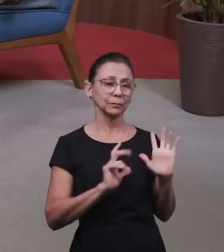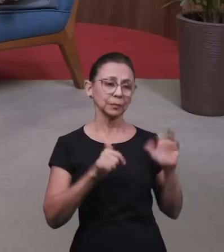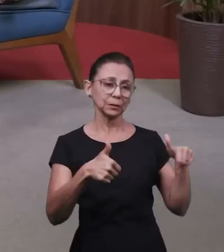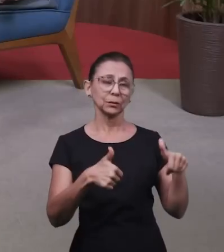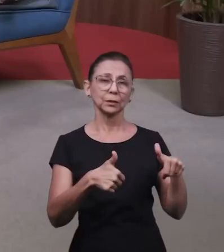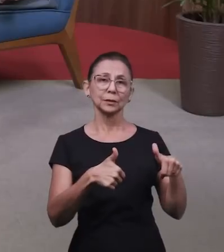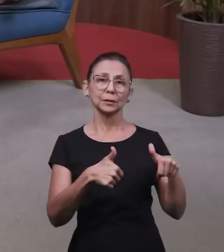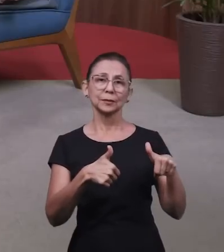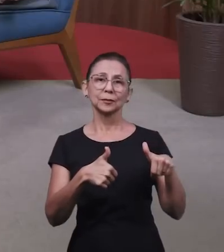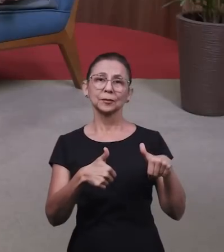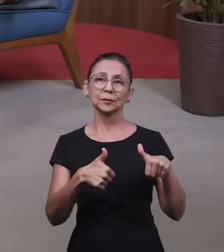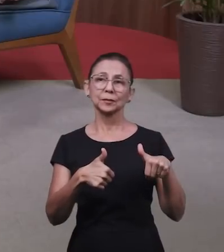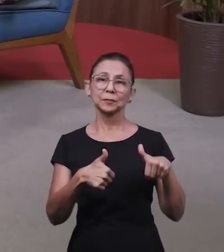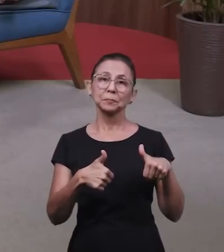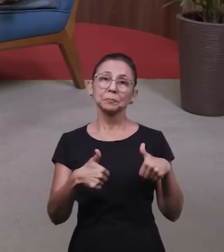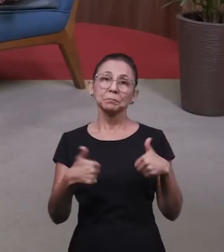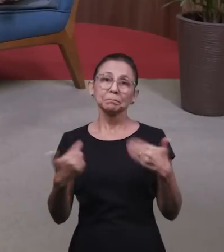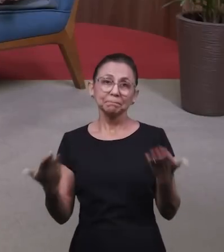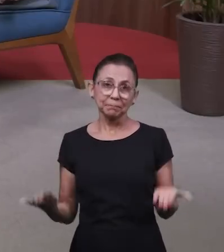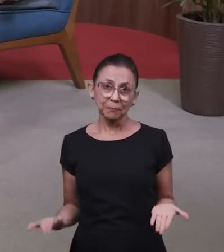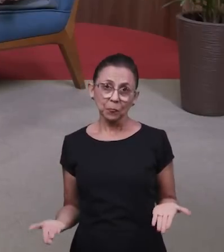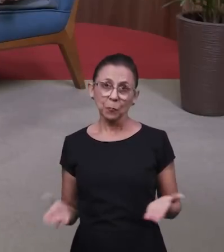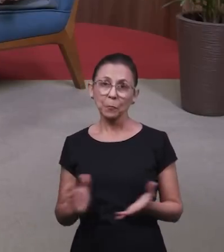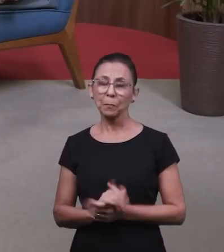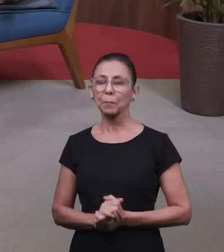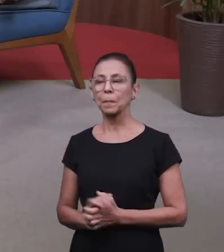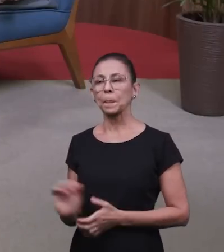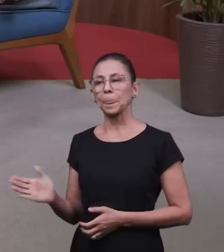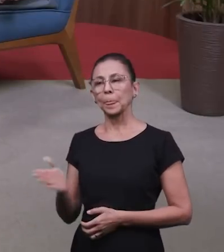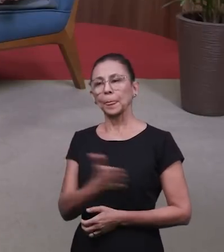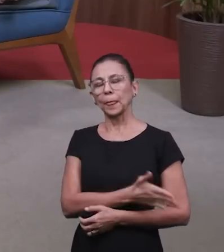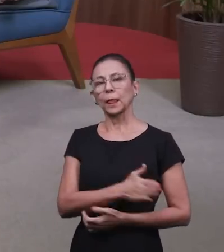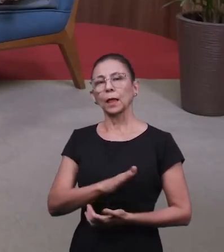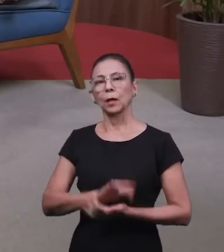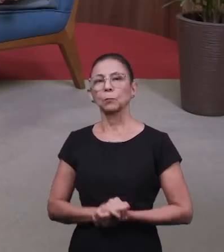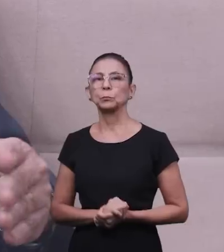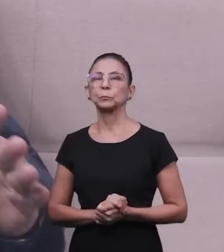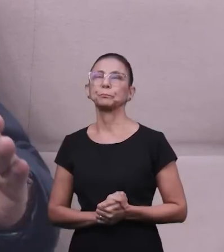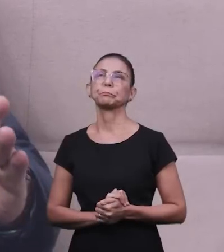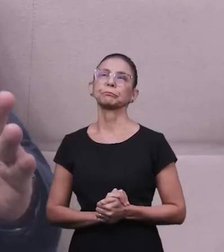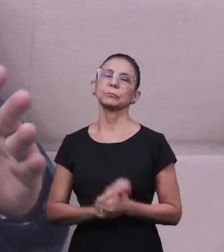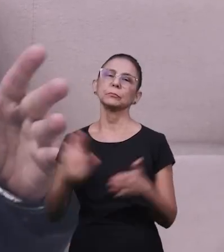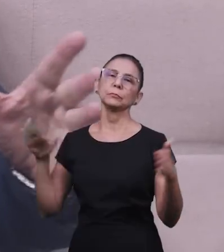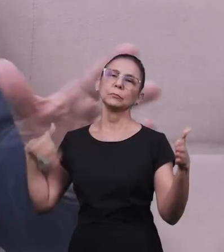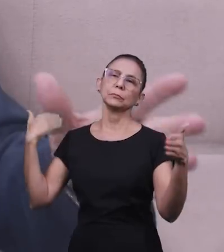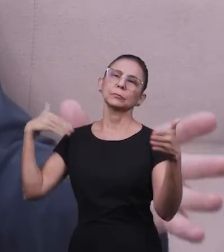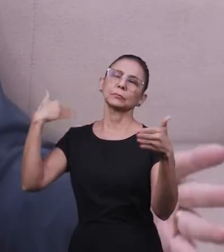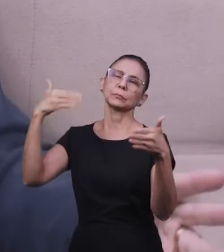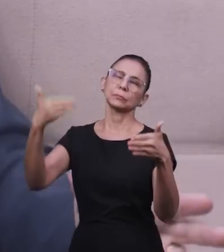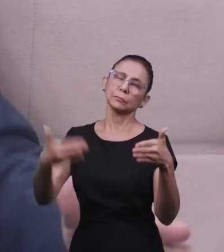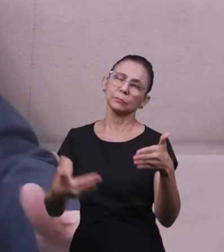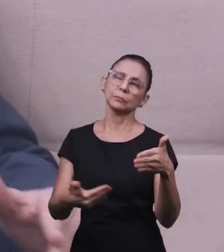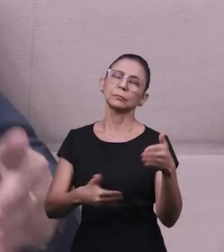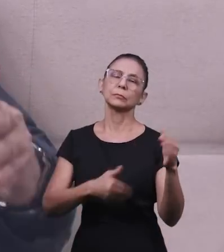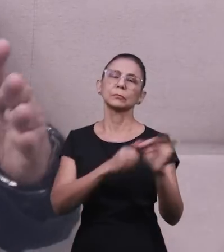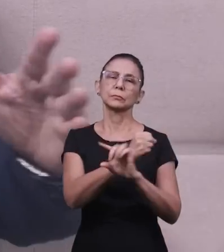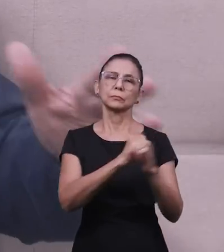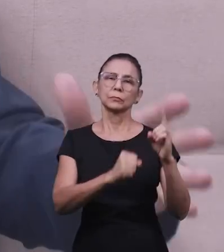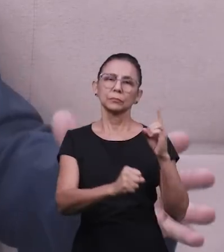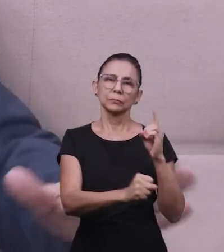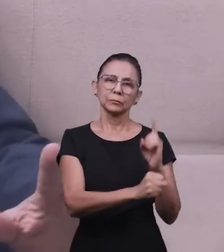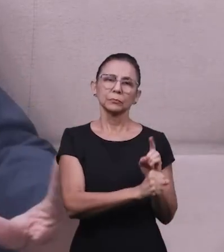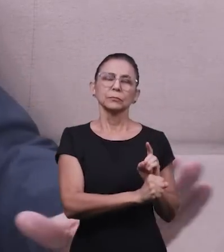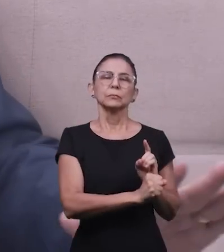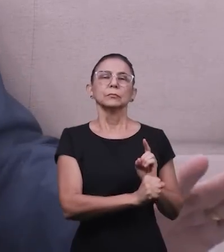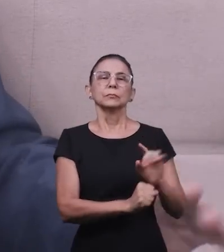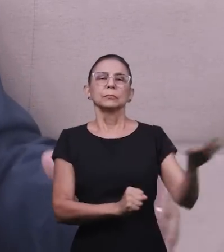porque a sociedade pode ter mudado. Ficou moderna, né? Ficou